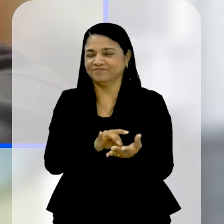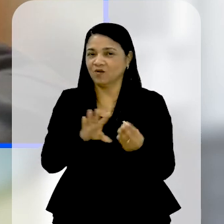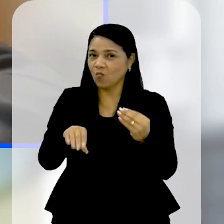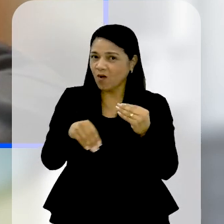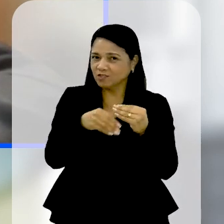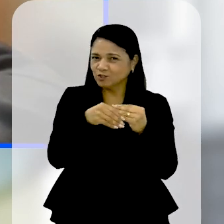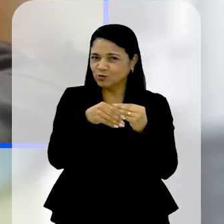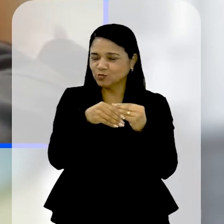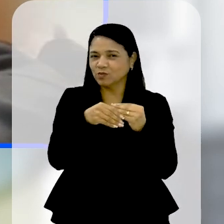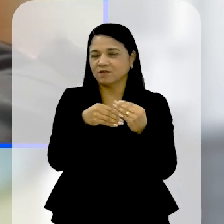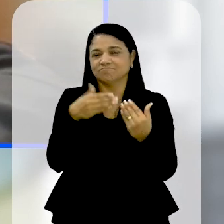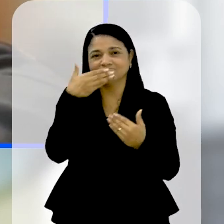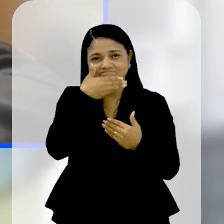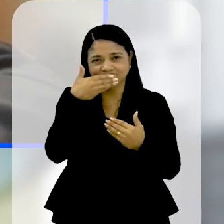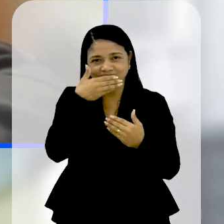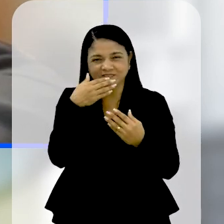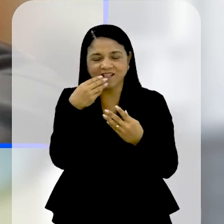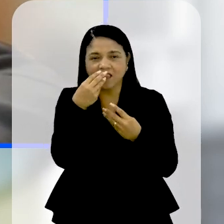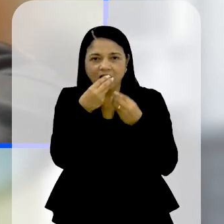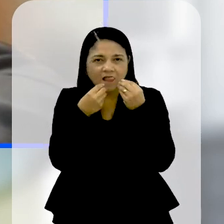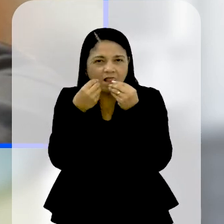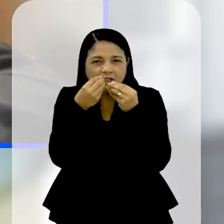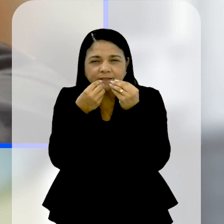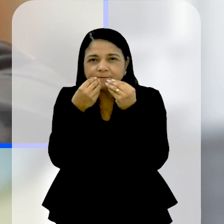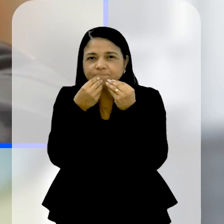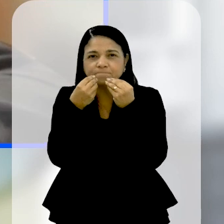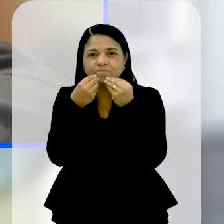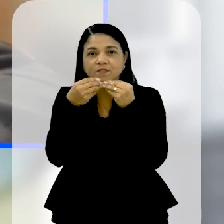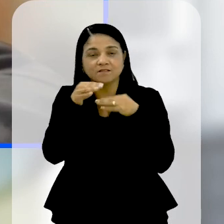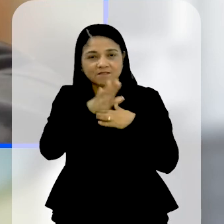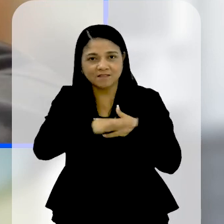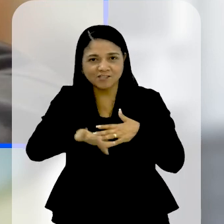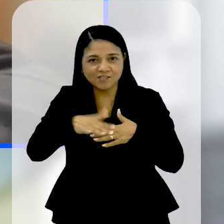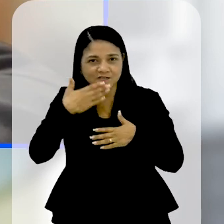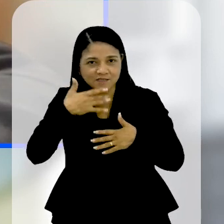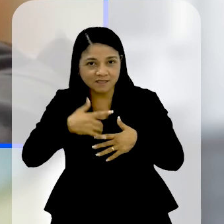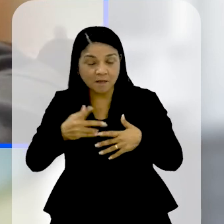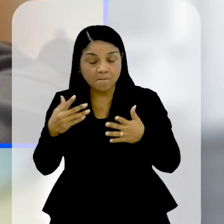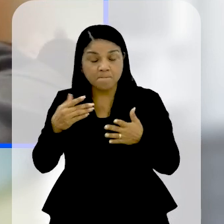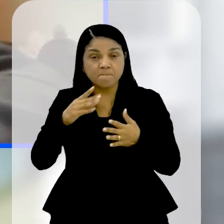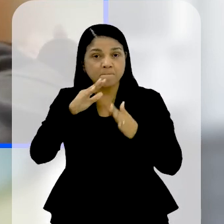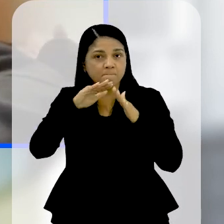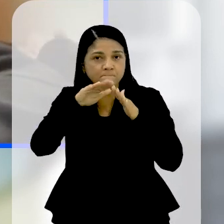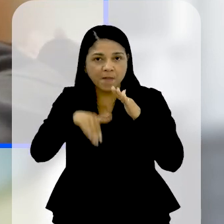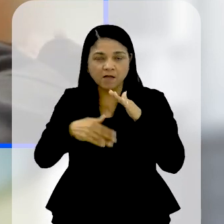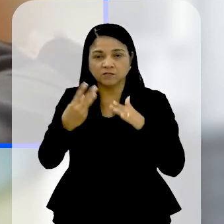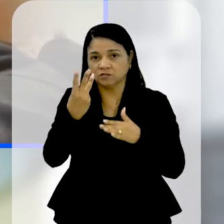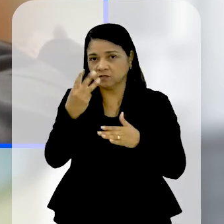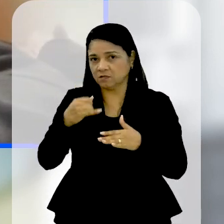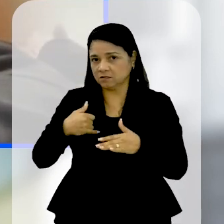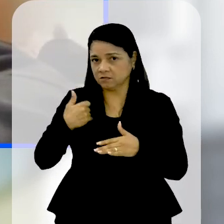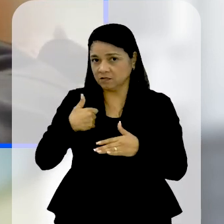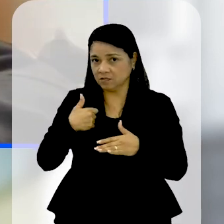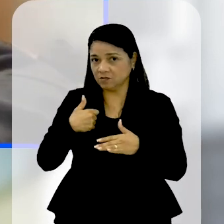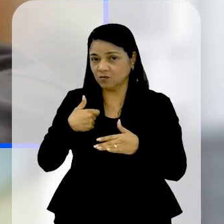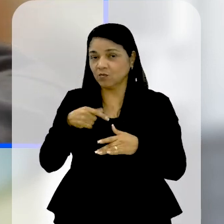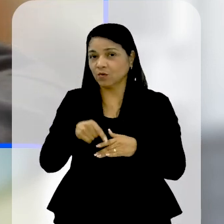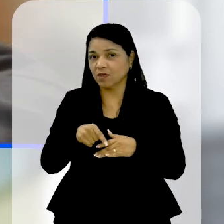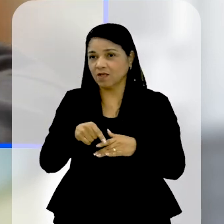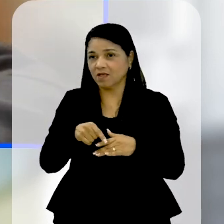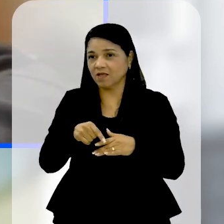açúcar, no paladar das crianças, e especialmente no paladar das crianças com menos de 2 anos de idade, ele